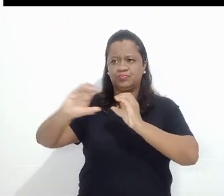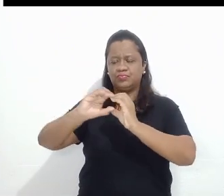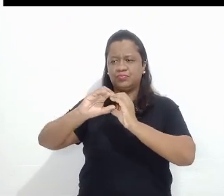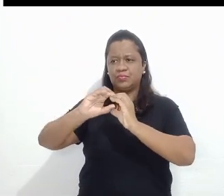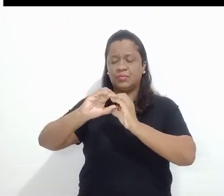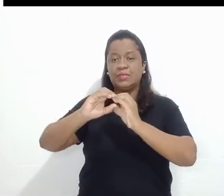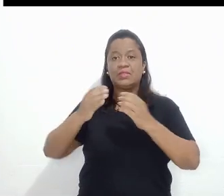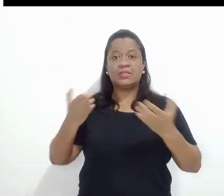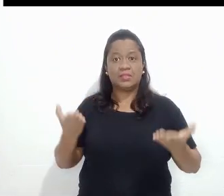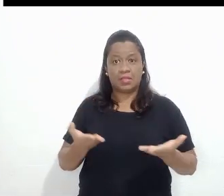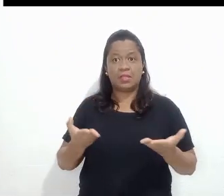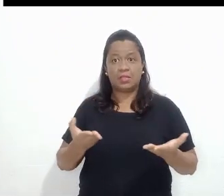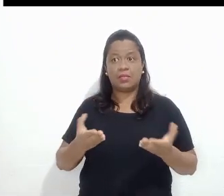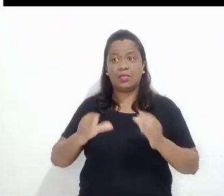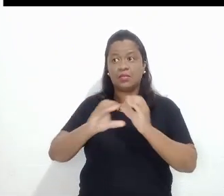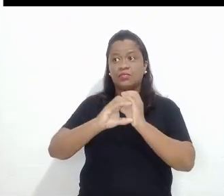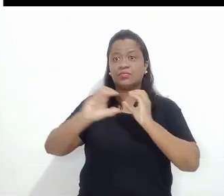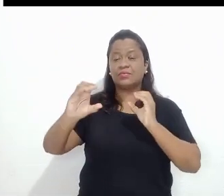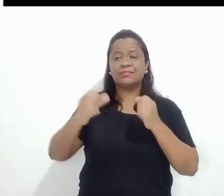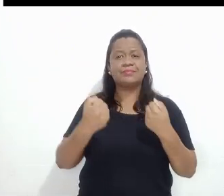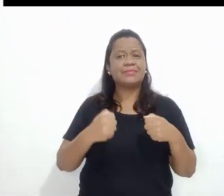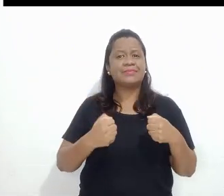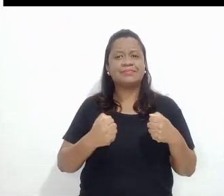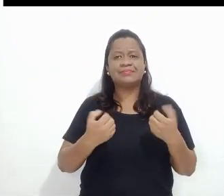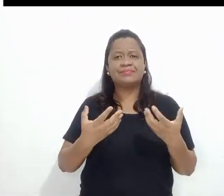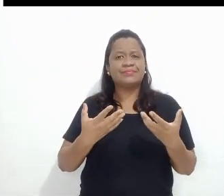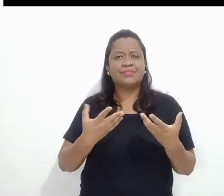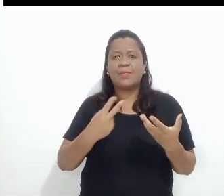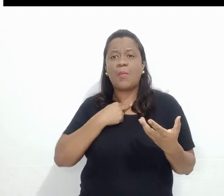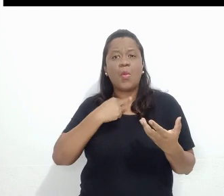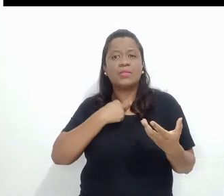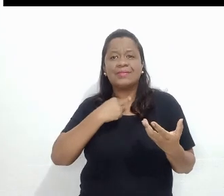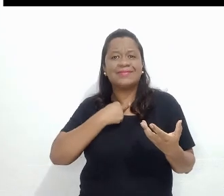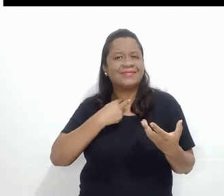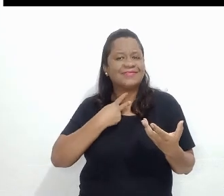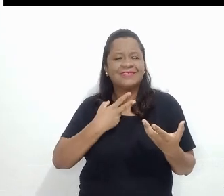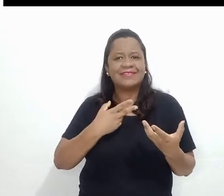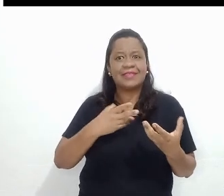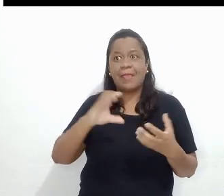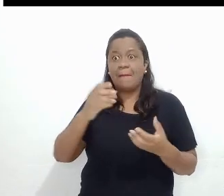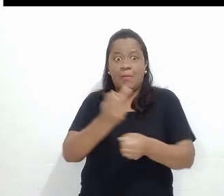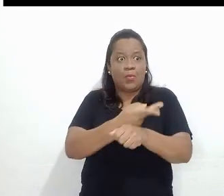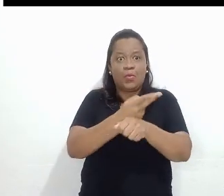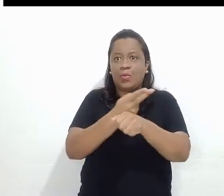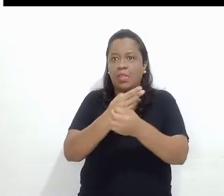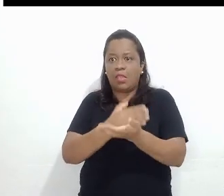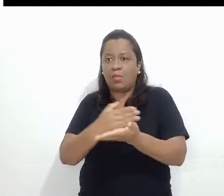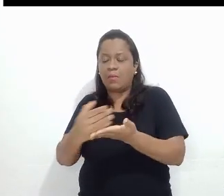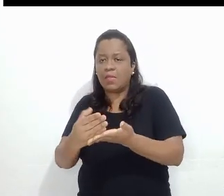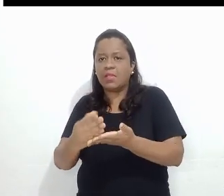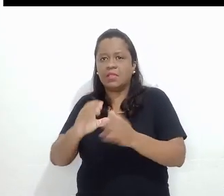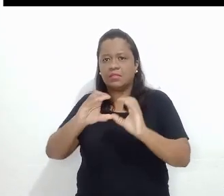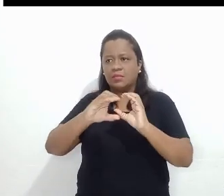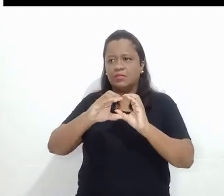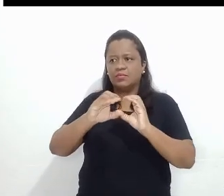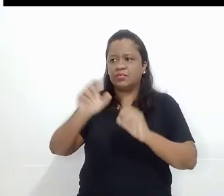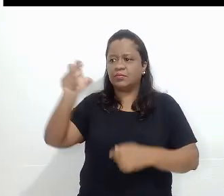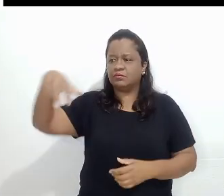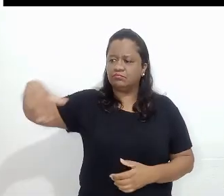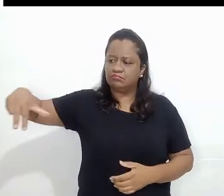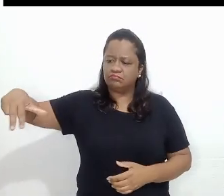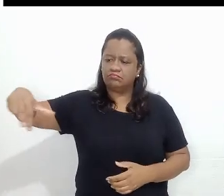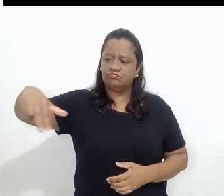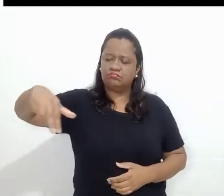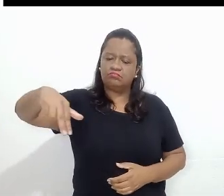estiver gravando, ela não vai poder ficar procurando foco ali, quando que ela começa com foco no ator, mas o ator caminha